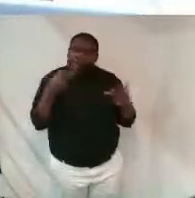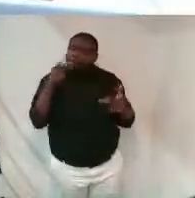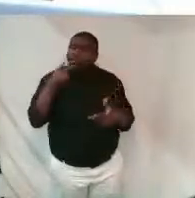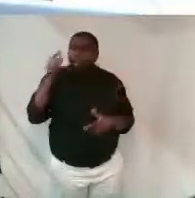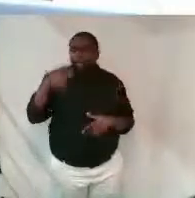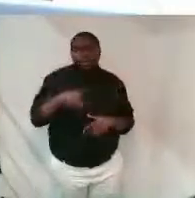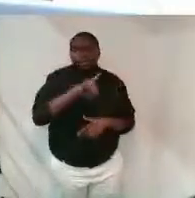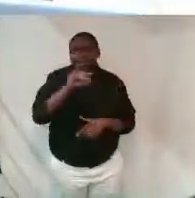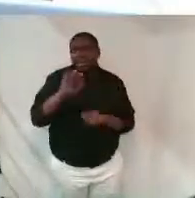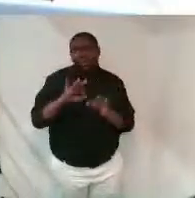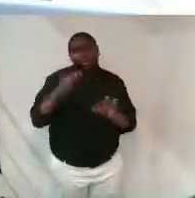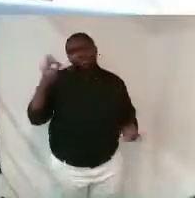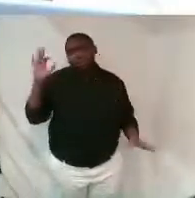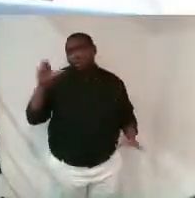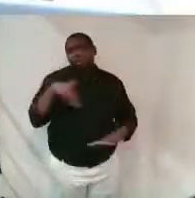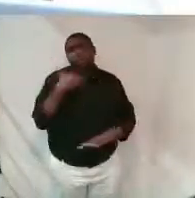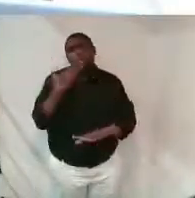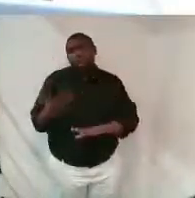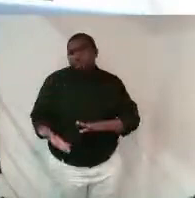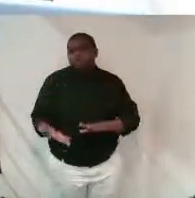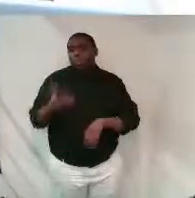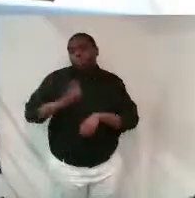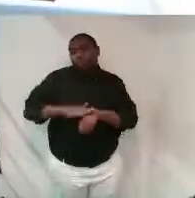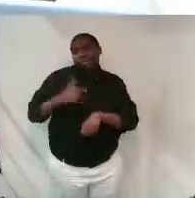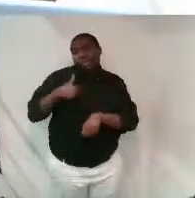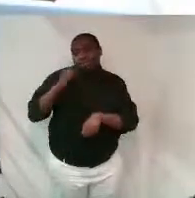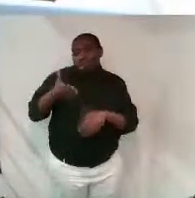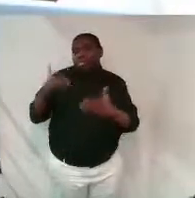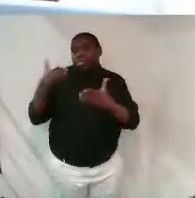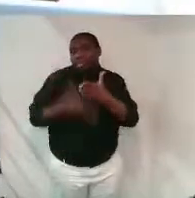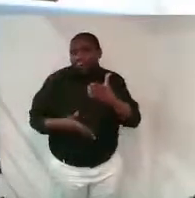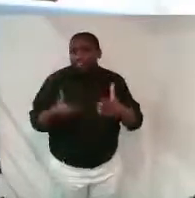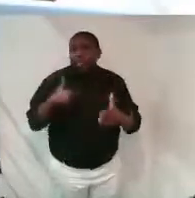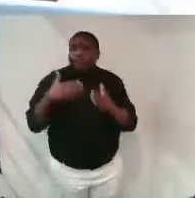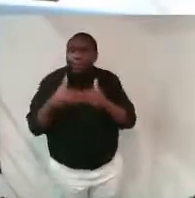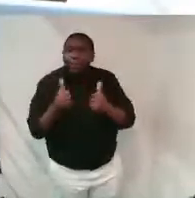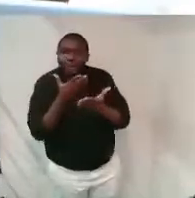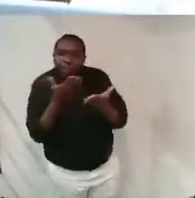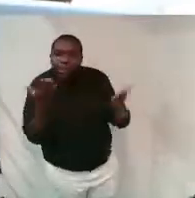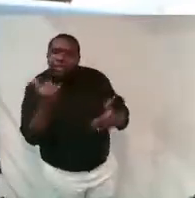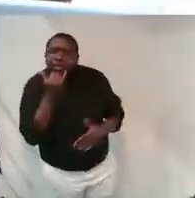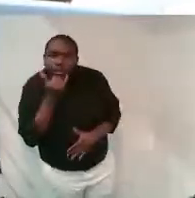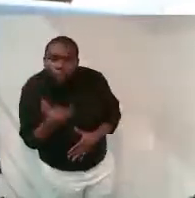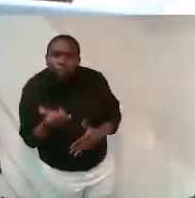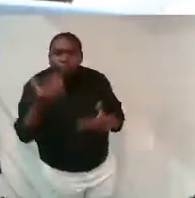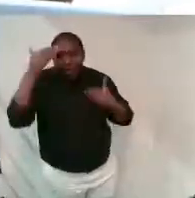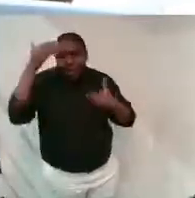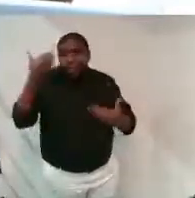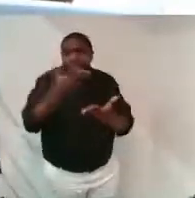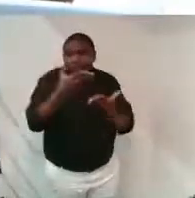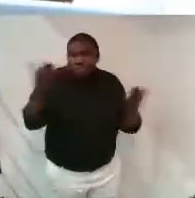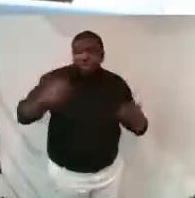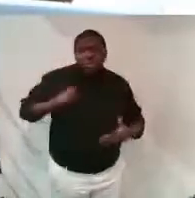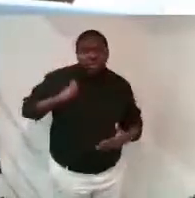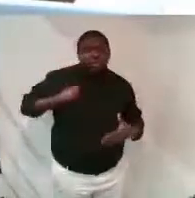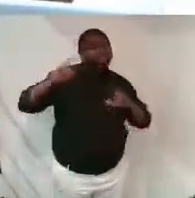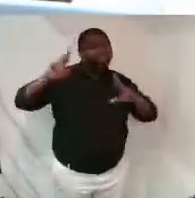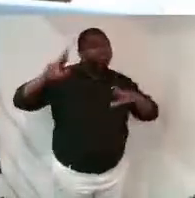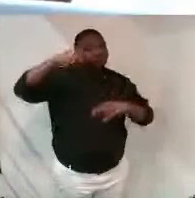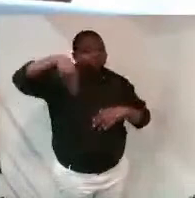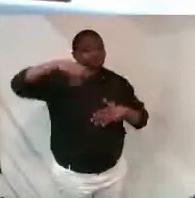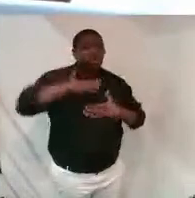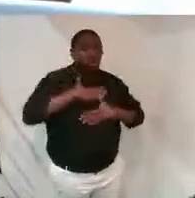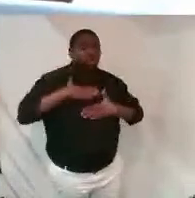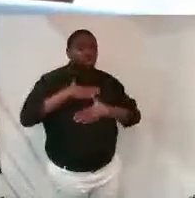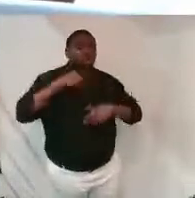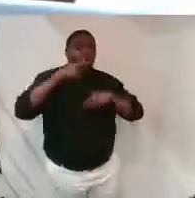mas respeitando o tempo ao qual eu estourei já 5 minutos, eu gostaria de pedir desculpas e agradecer aí a presença de todos. Espero que vocês gostem do